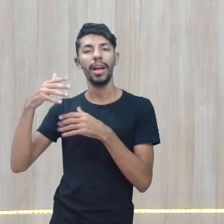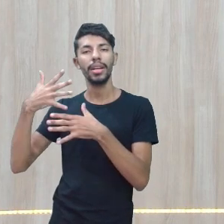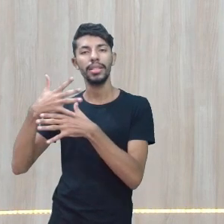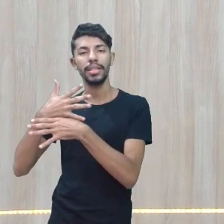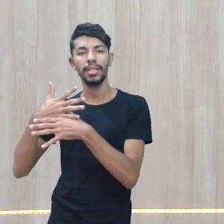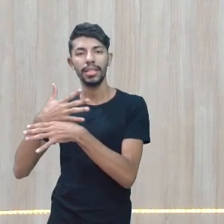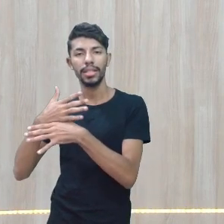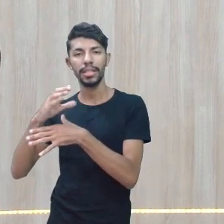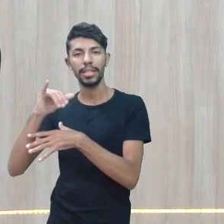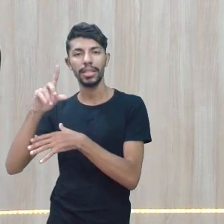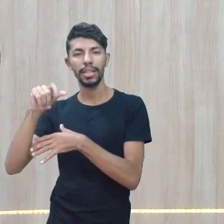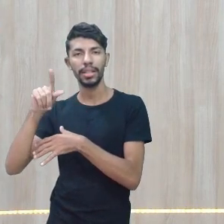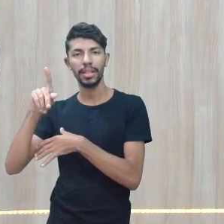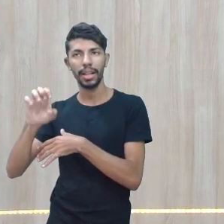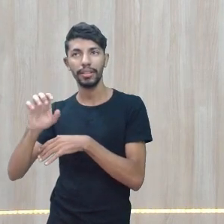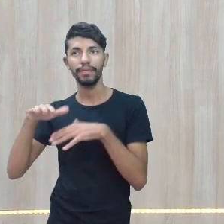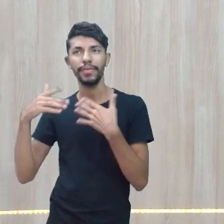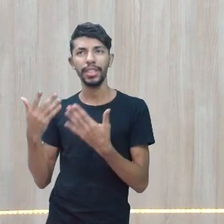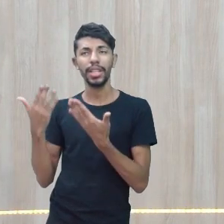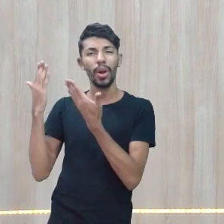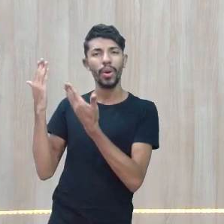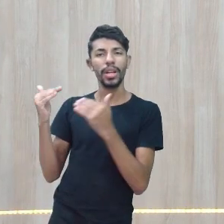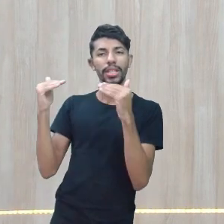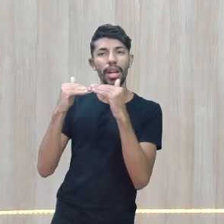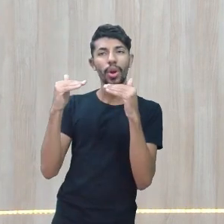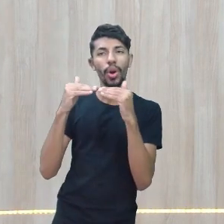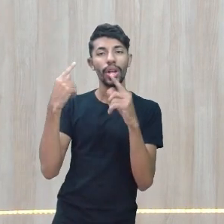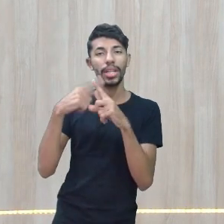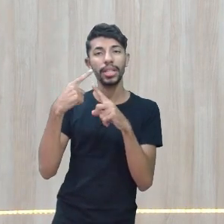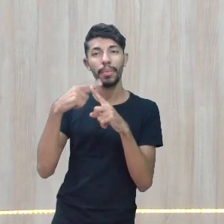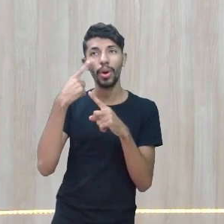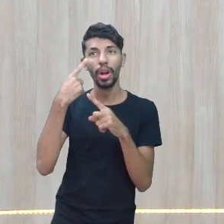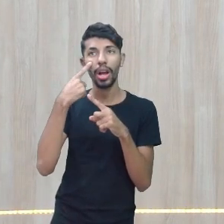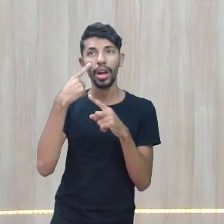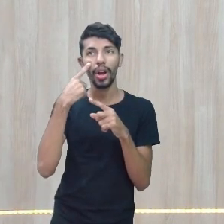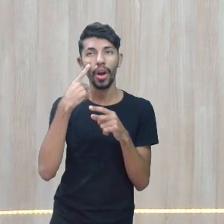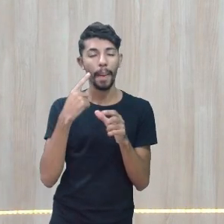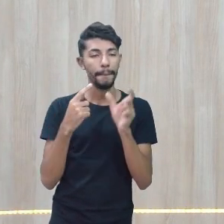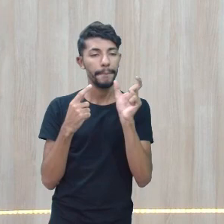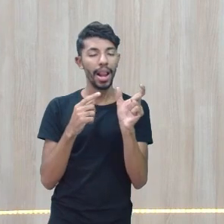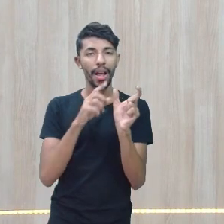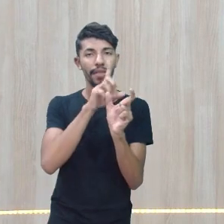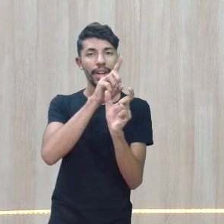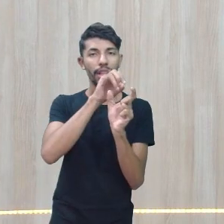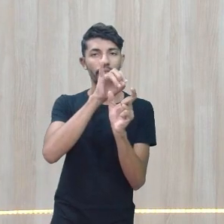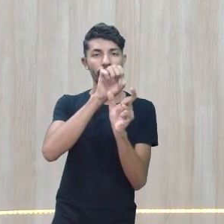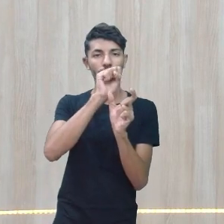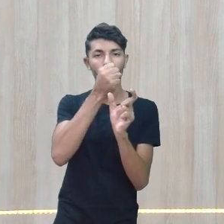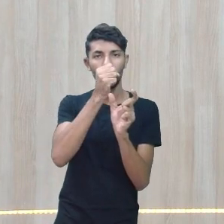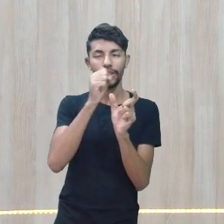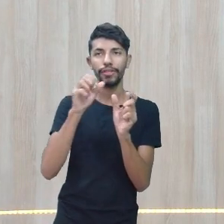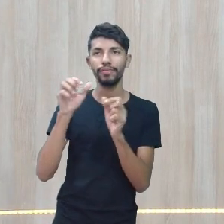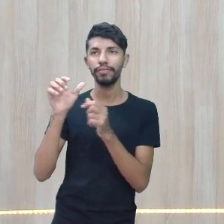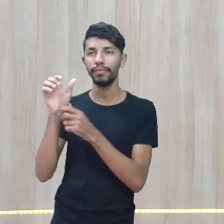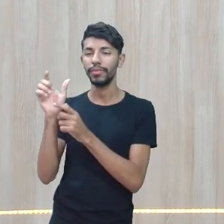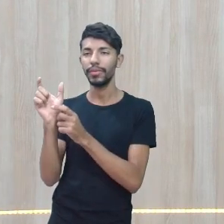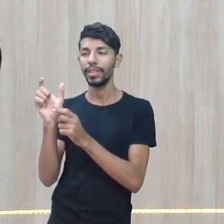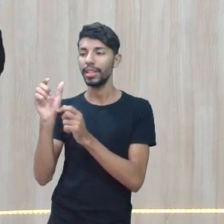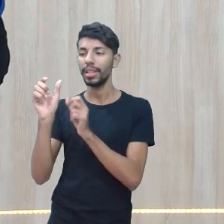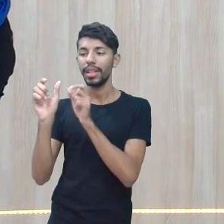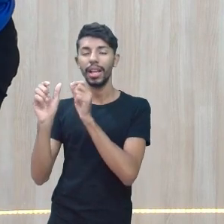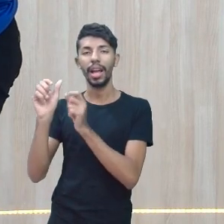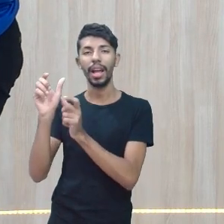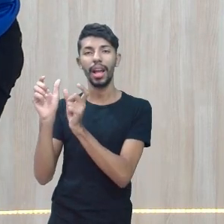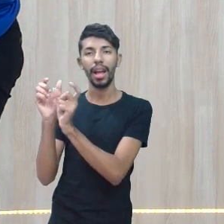verbal. Vocês percebem que existe, não é? Fica harmonioso, existe uma harmonia na